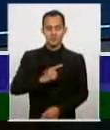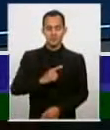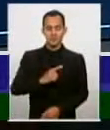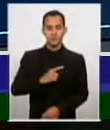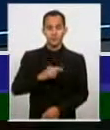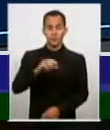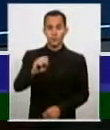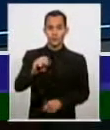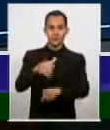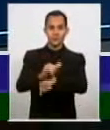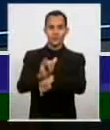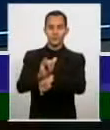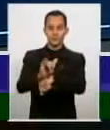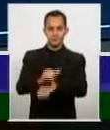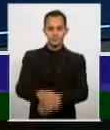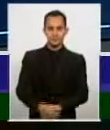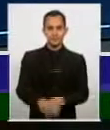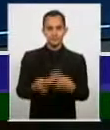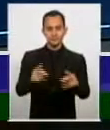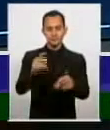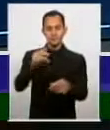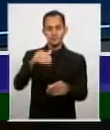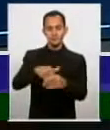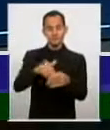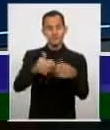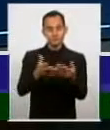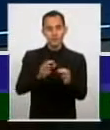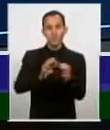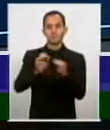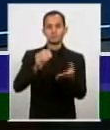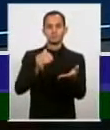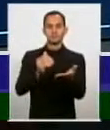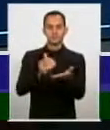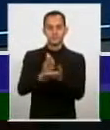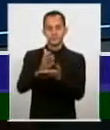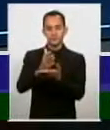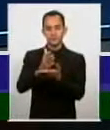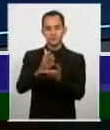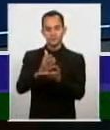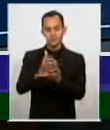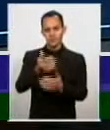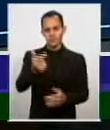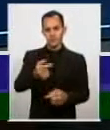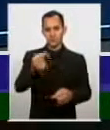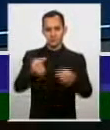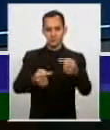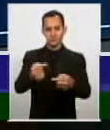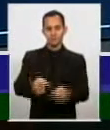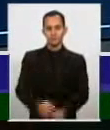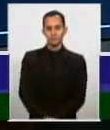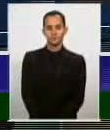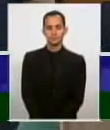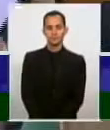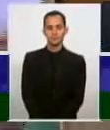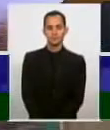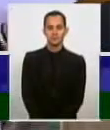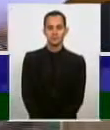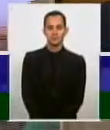aí 8 ausências nesta votação. Portanto, matéria aprovada em segundo turno.